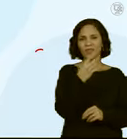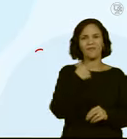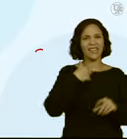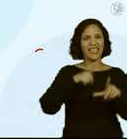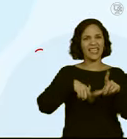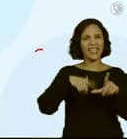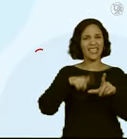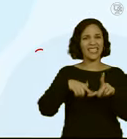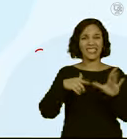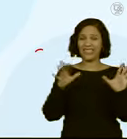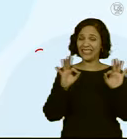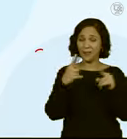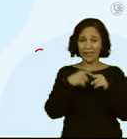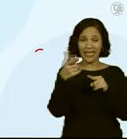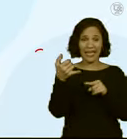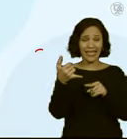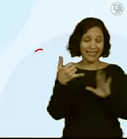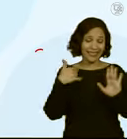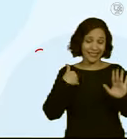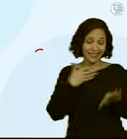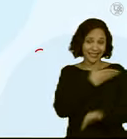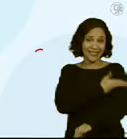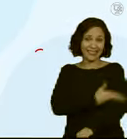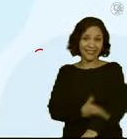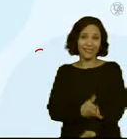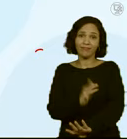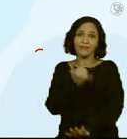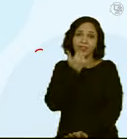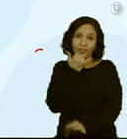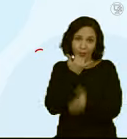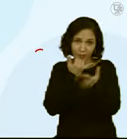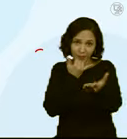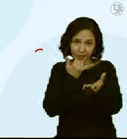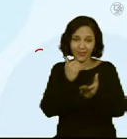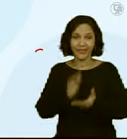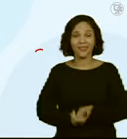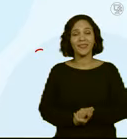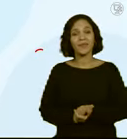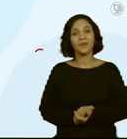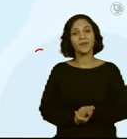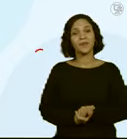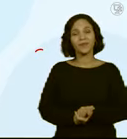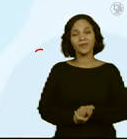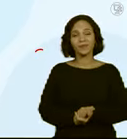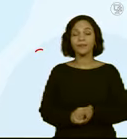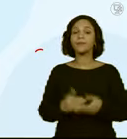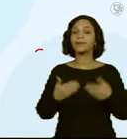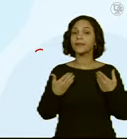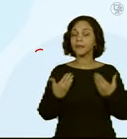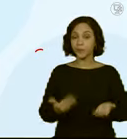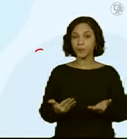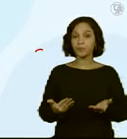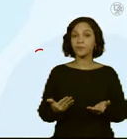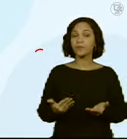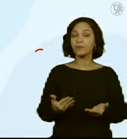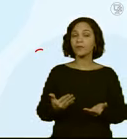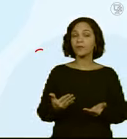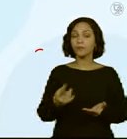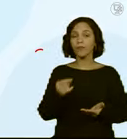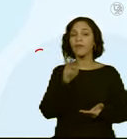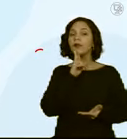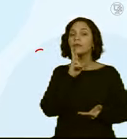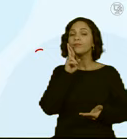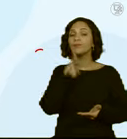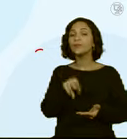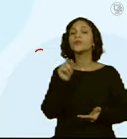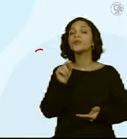minha letra estão a beleza porque essa caneta aqui Gente desculpa aí né aí a gente vai ter um